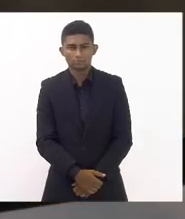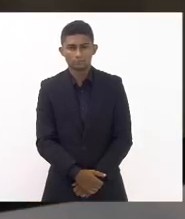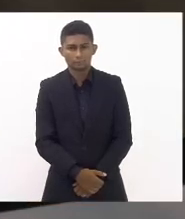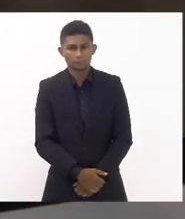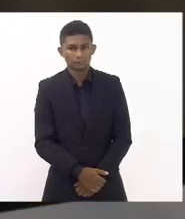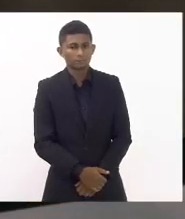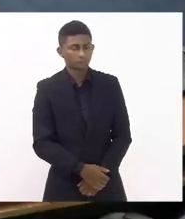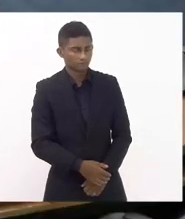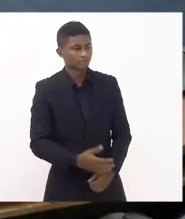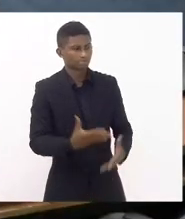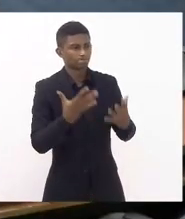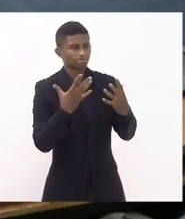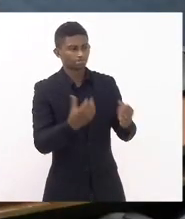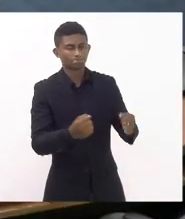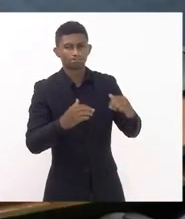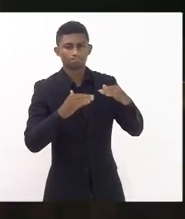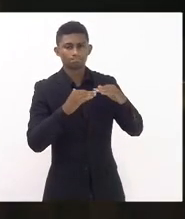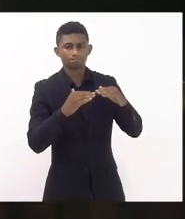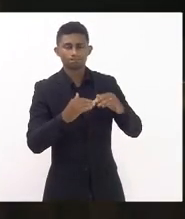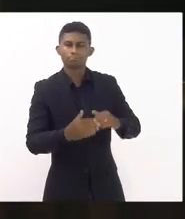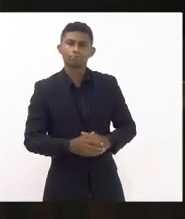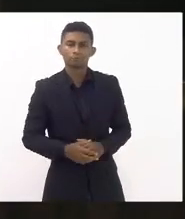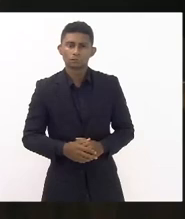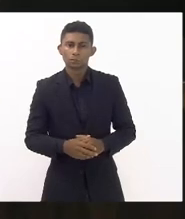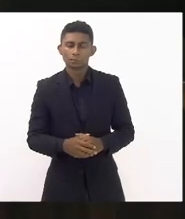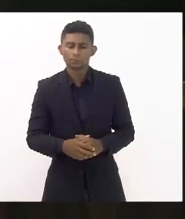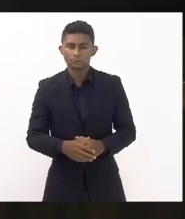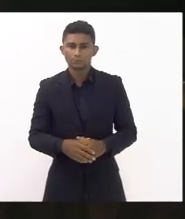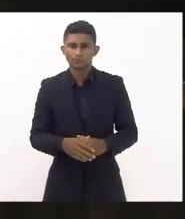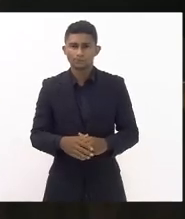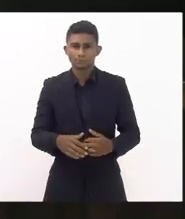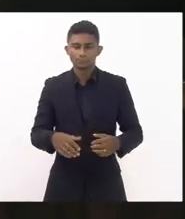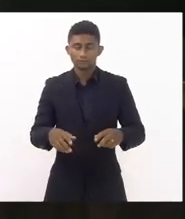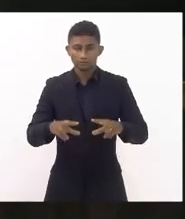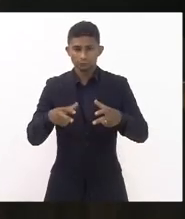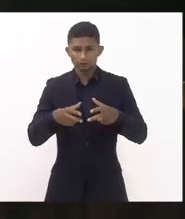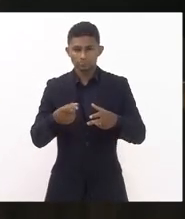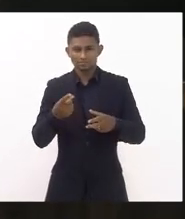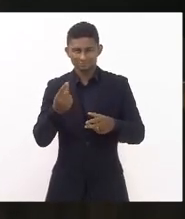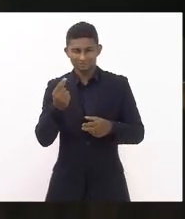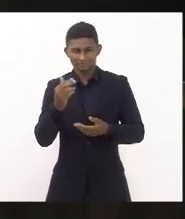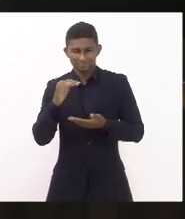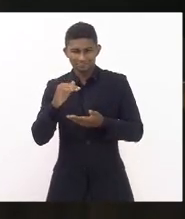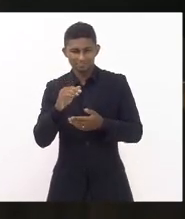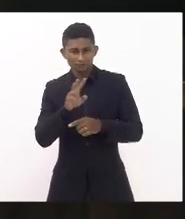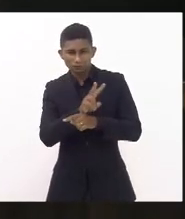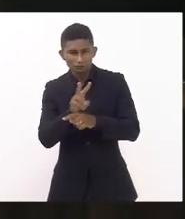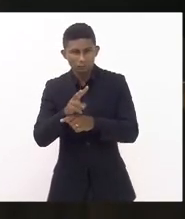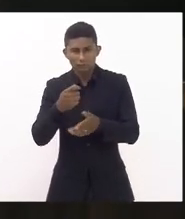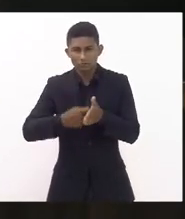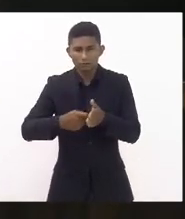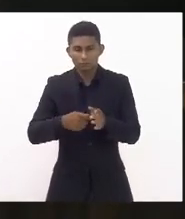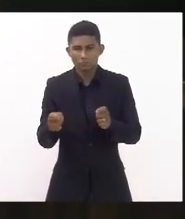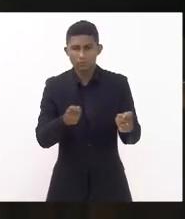Parecer favorável. Pela Comissão de Orçamento, Cidadania, Fiscalização Financeira e Controle, deputado Márcio